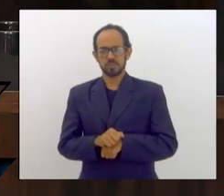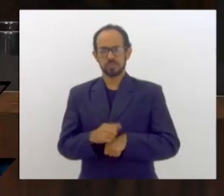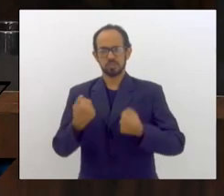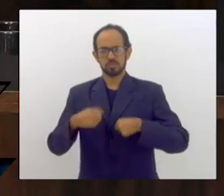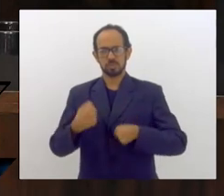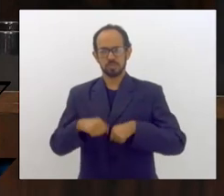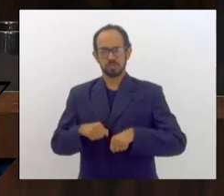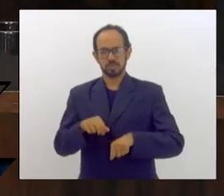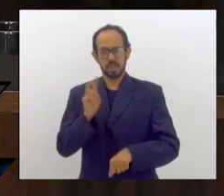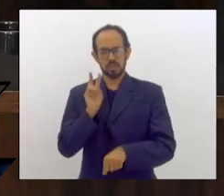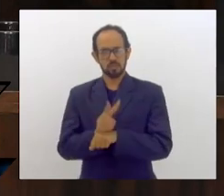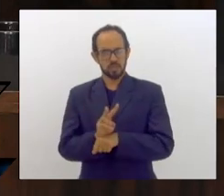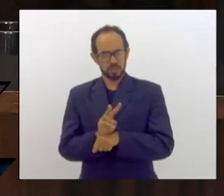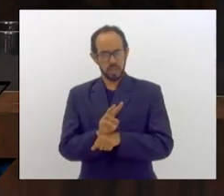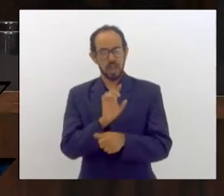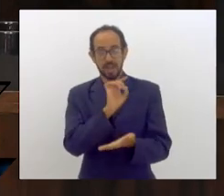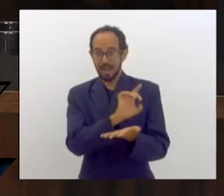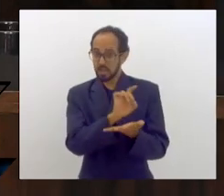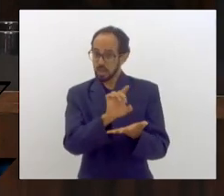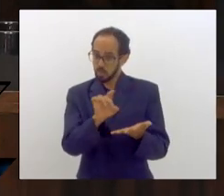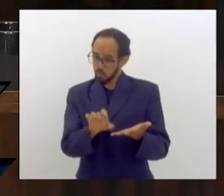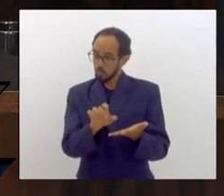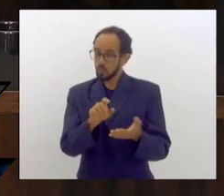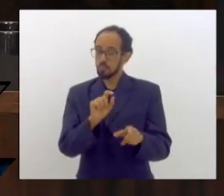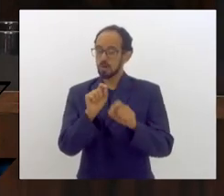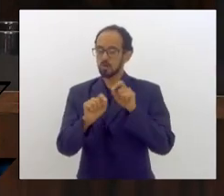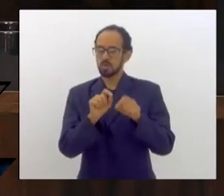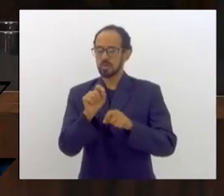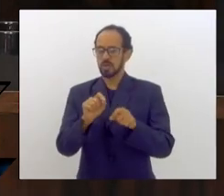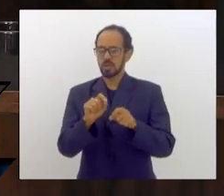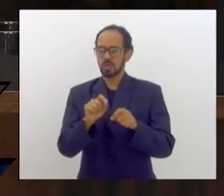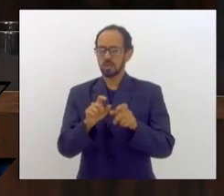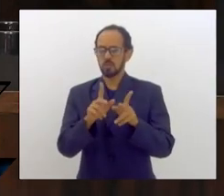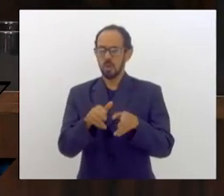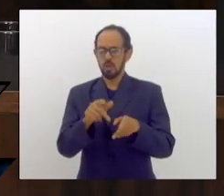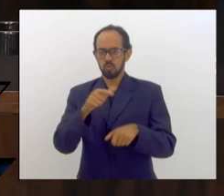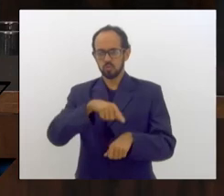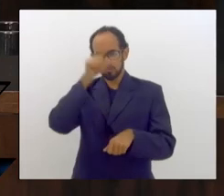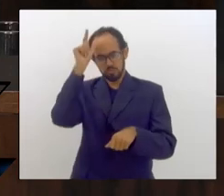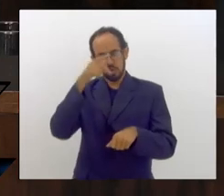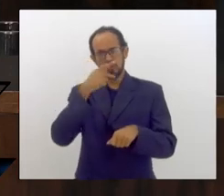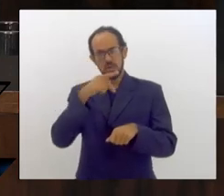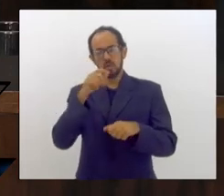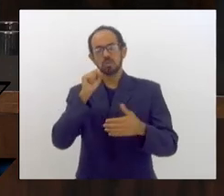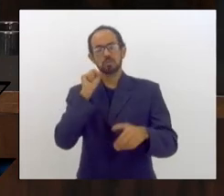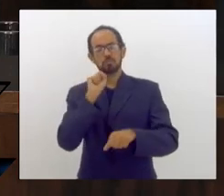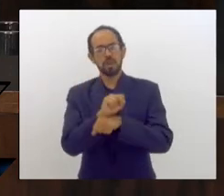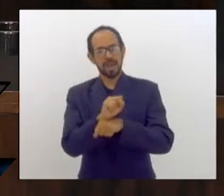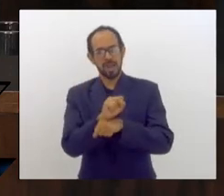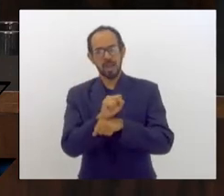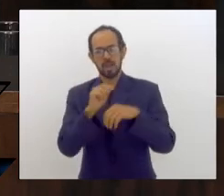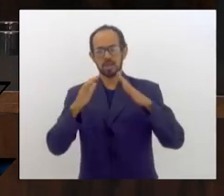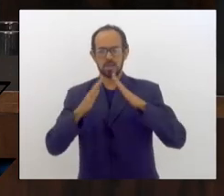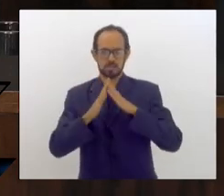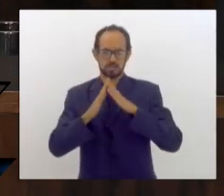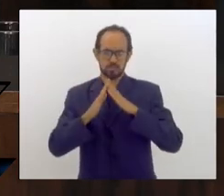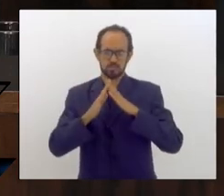defender a cada um para que não possa, como o Luiz Paulo e você está falando, né? Travar a casa, né?